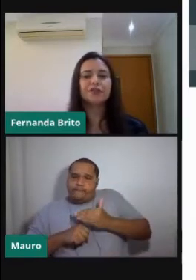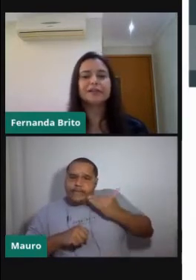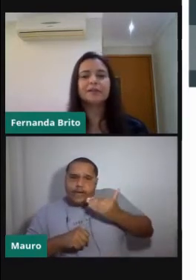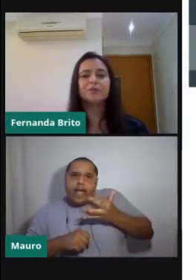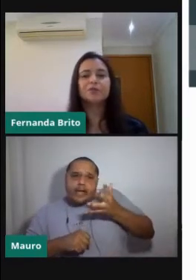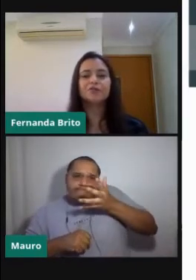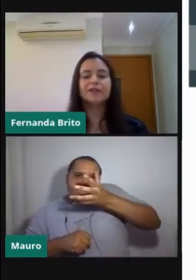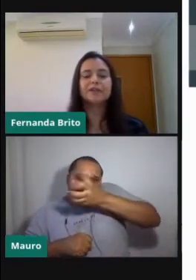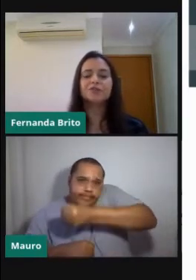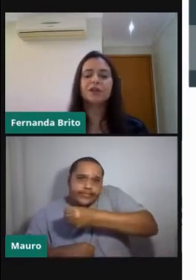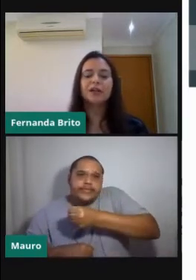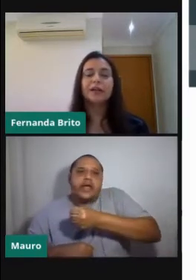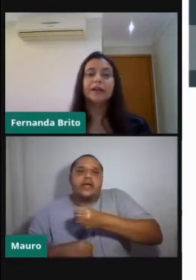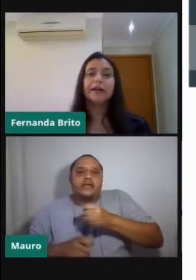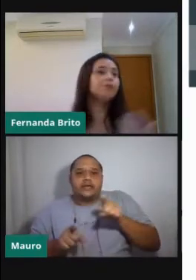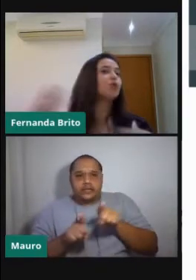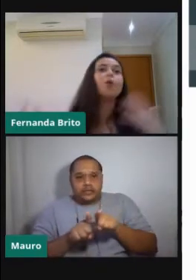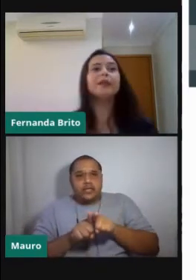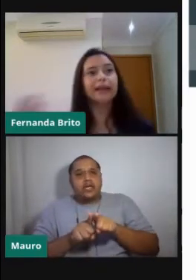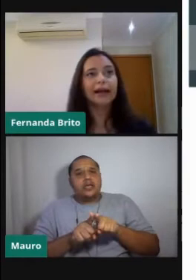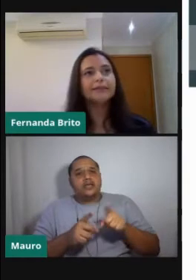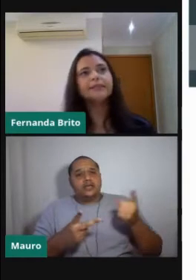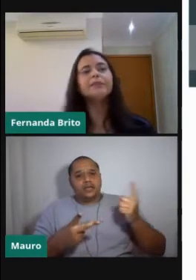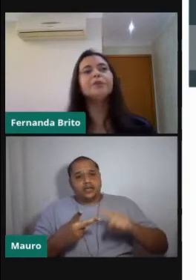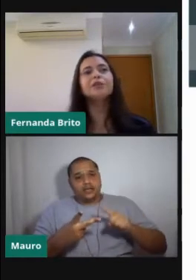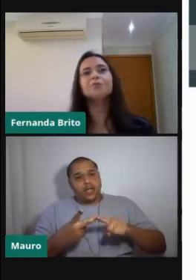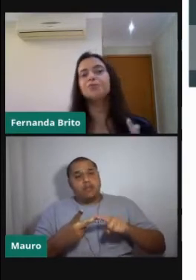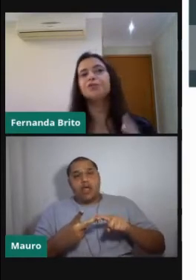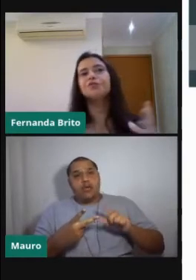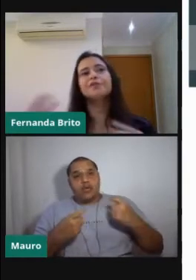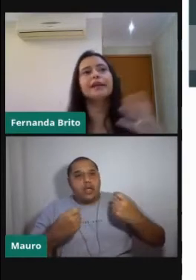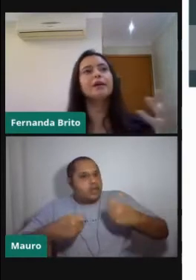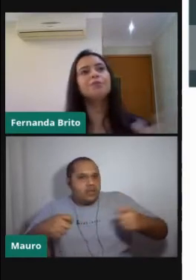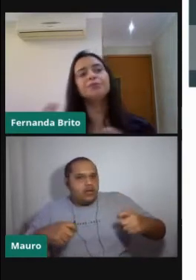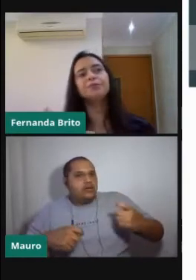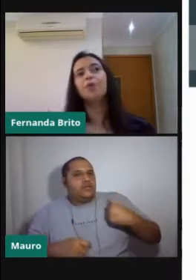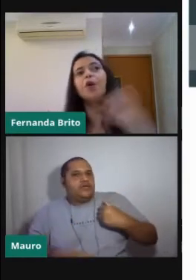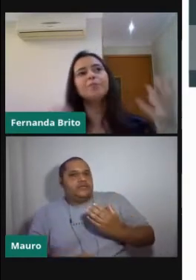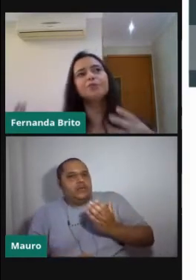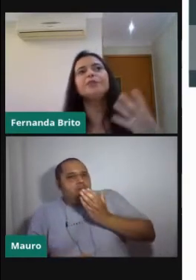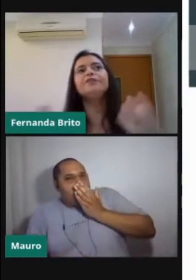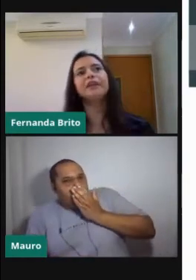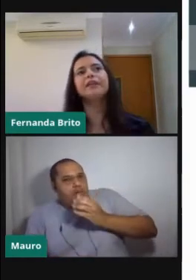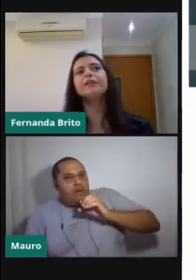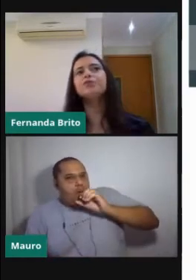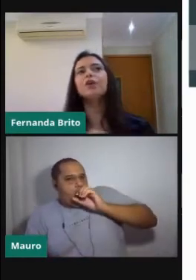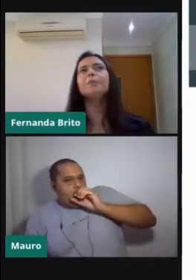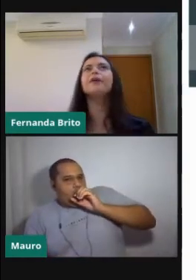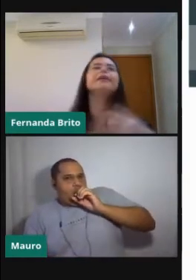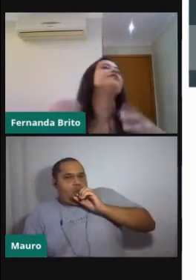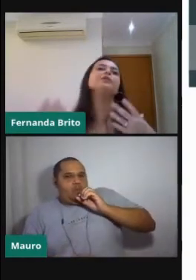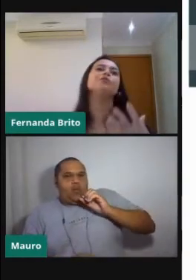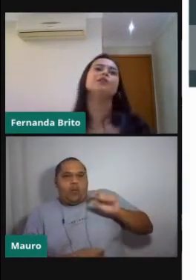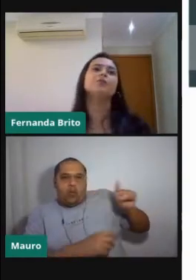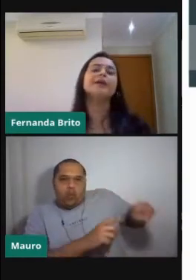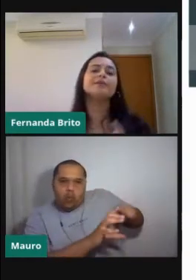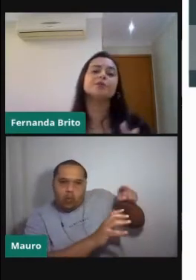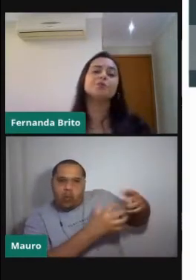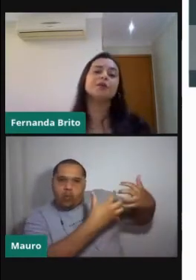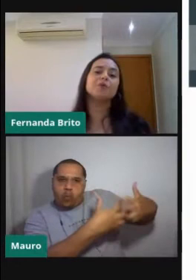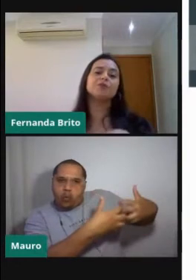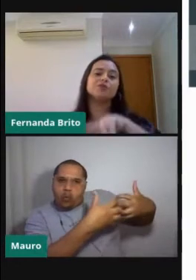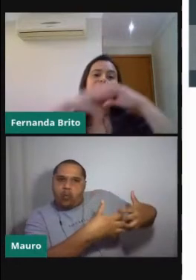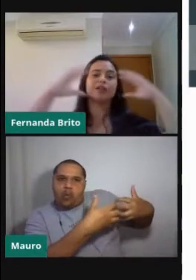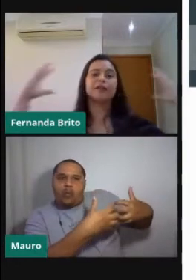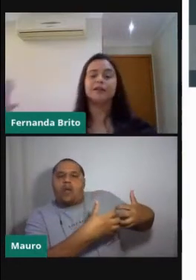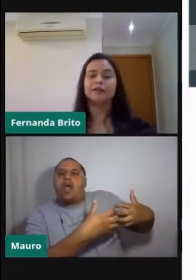que essa ventilação, muitas vezes, é muito complicada, né, porque os indivíduos acabam, o óbito, ele vem não só pelo agravamento da doença,